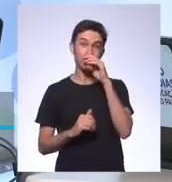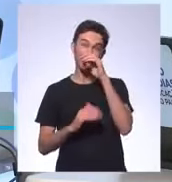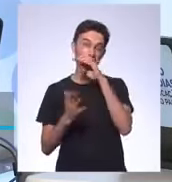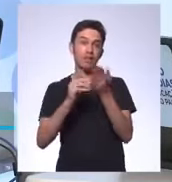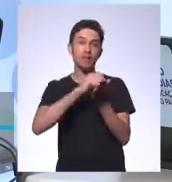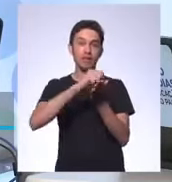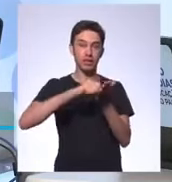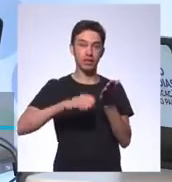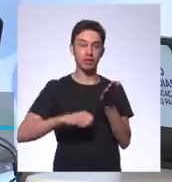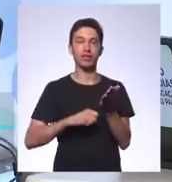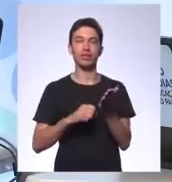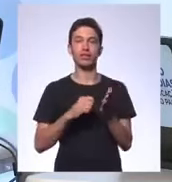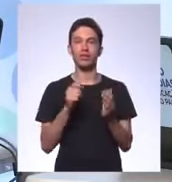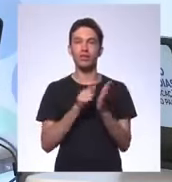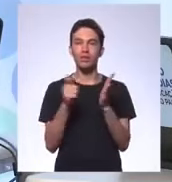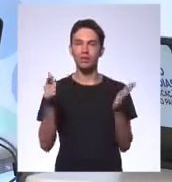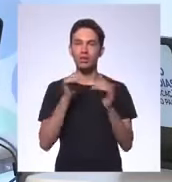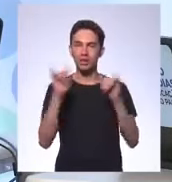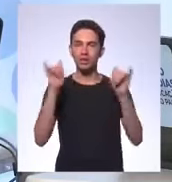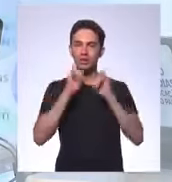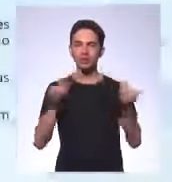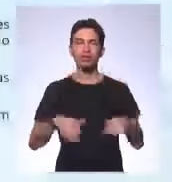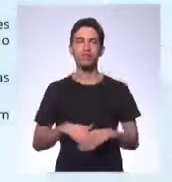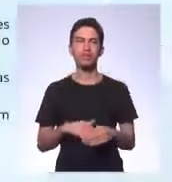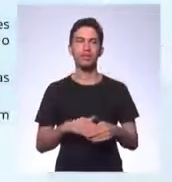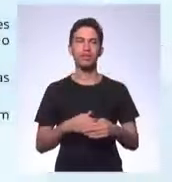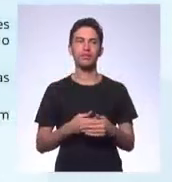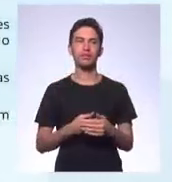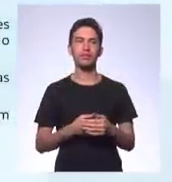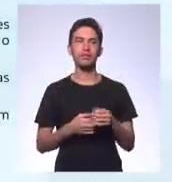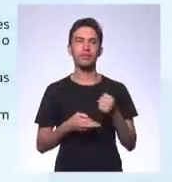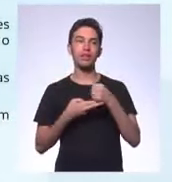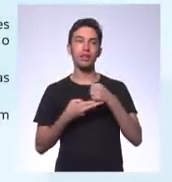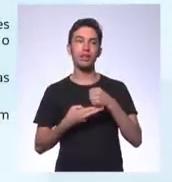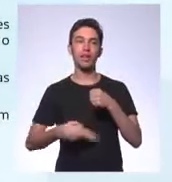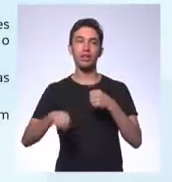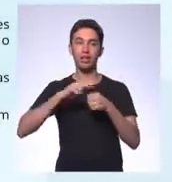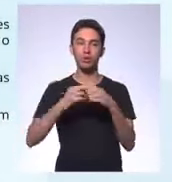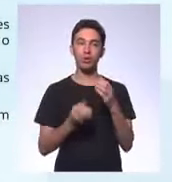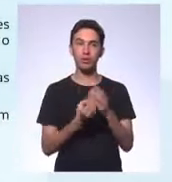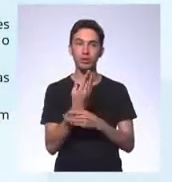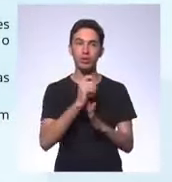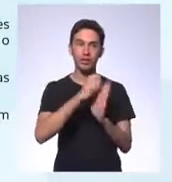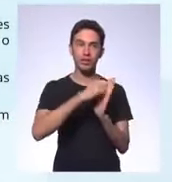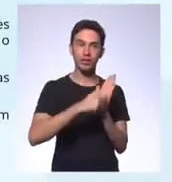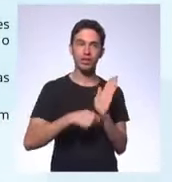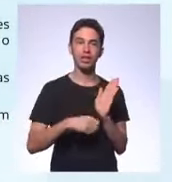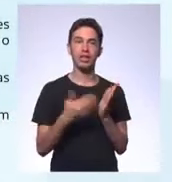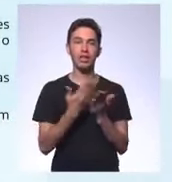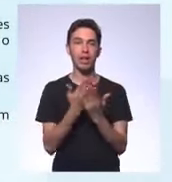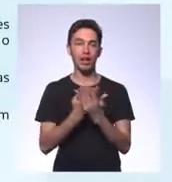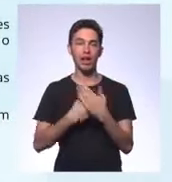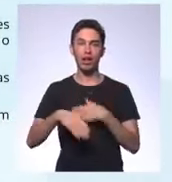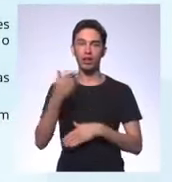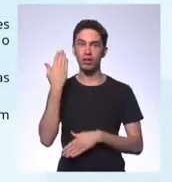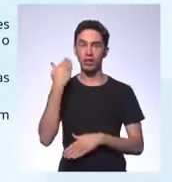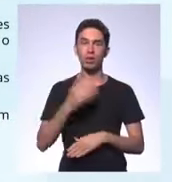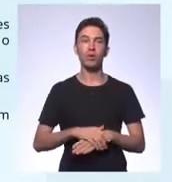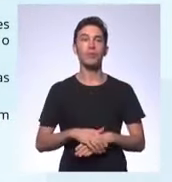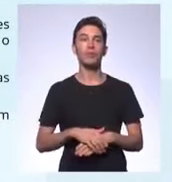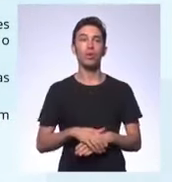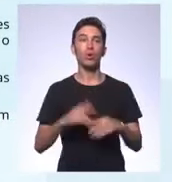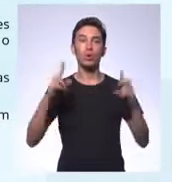agora. Ó, então, resgate, isso está na apostila, tá, gente? Resgate a produção escrita da aula anterior, então